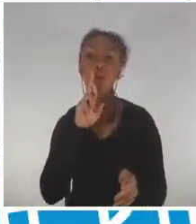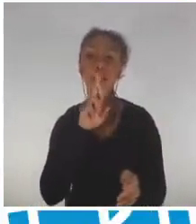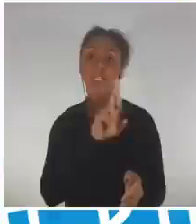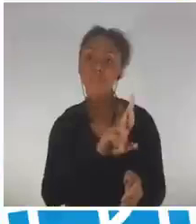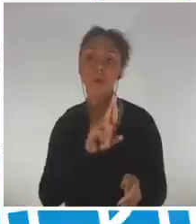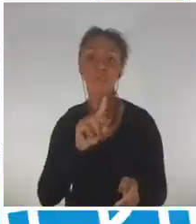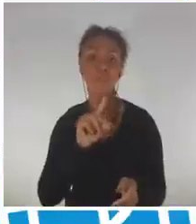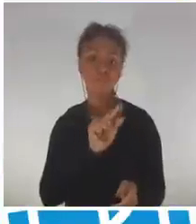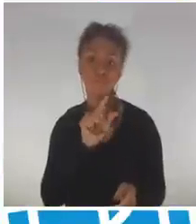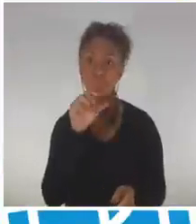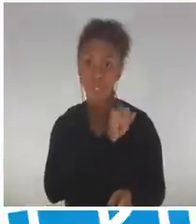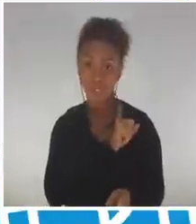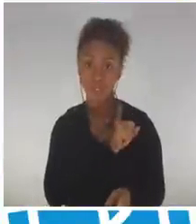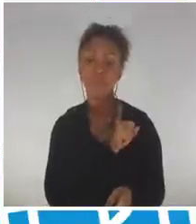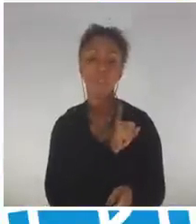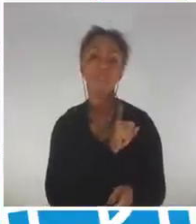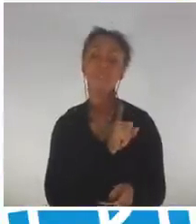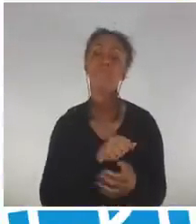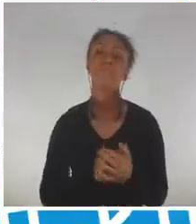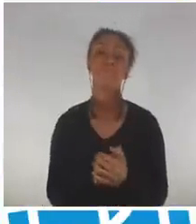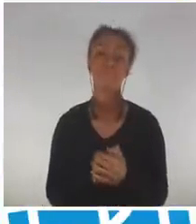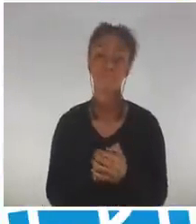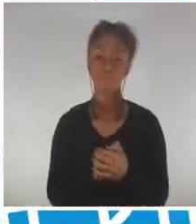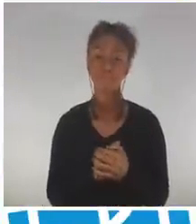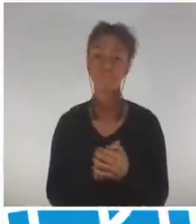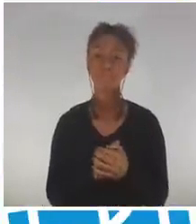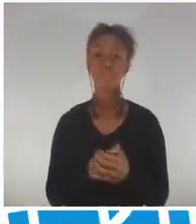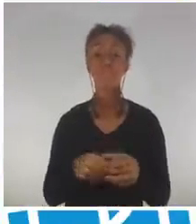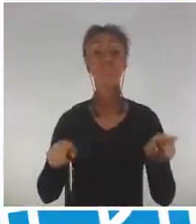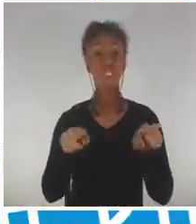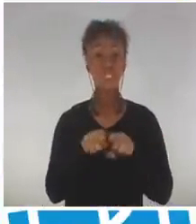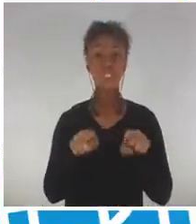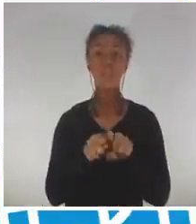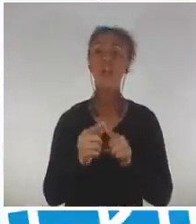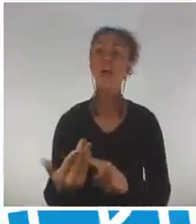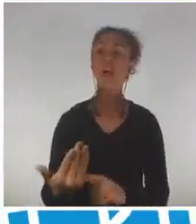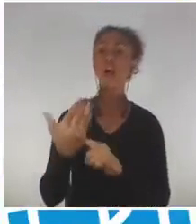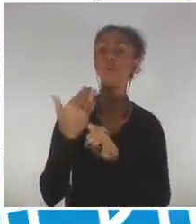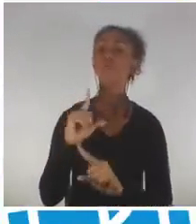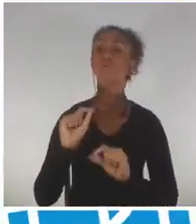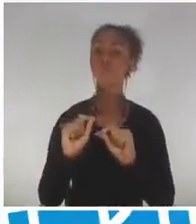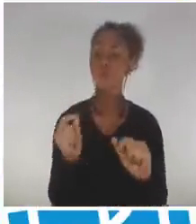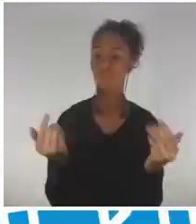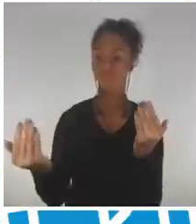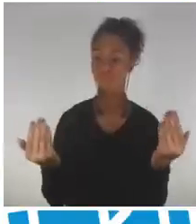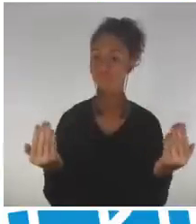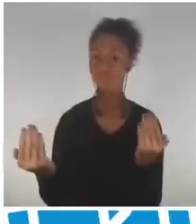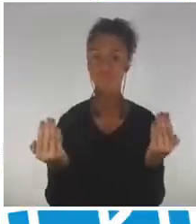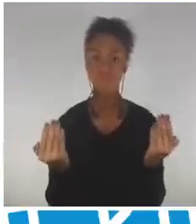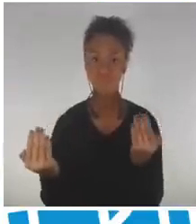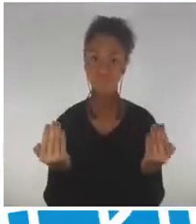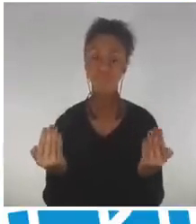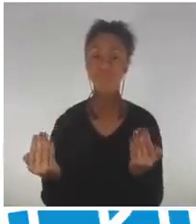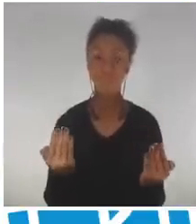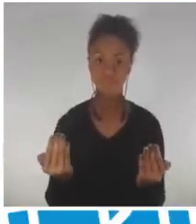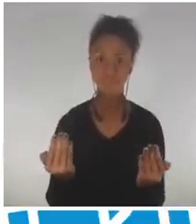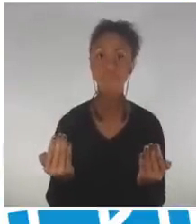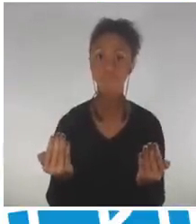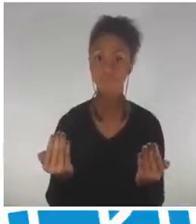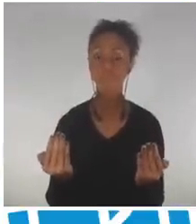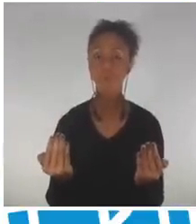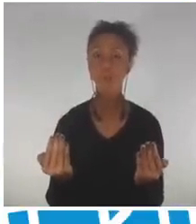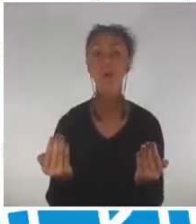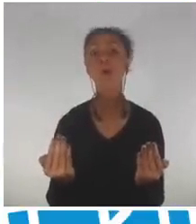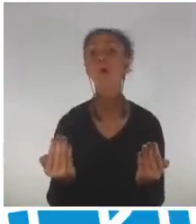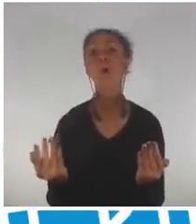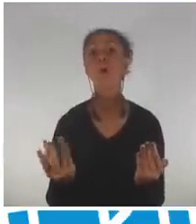pontuação dos testes, o que permite comparabilidade, né? O uso da TRI permite a comparabilidade